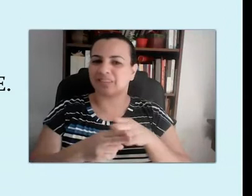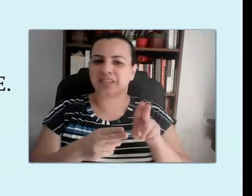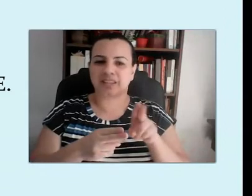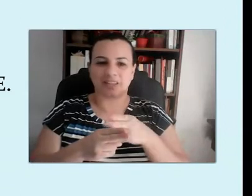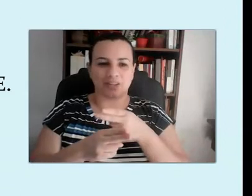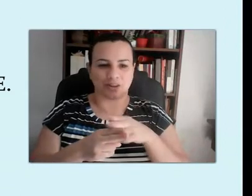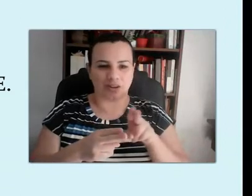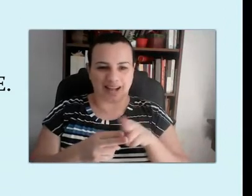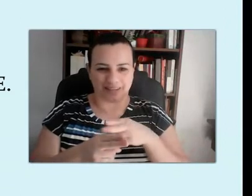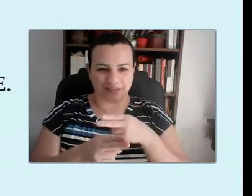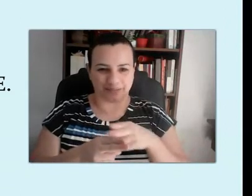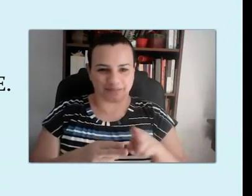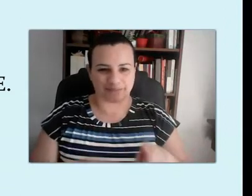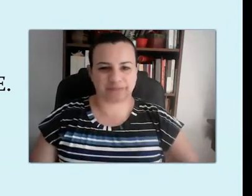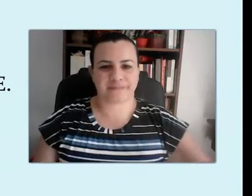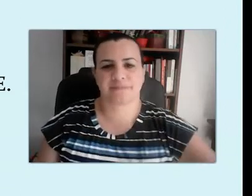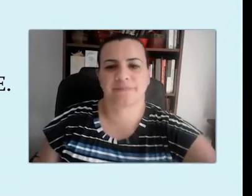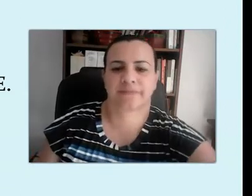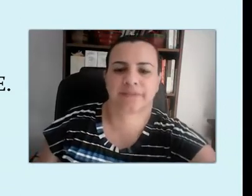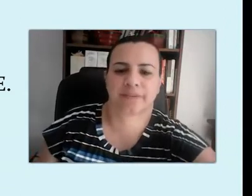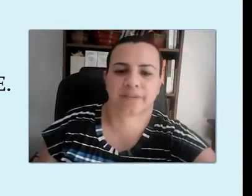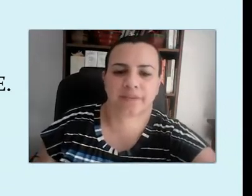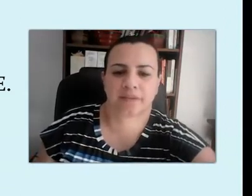gosto de chocolate.